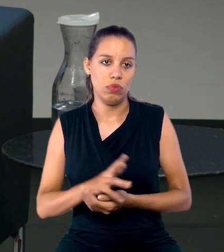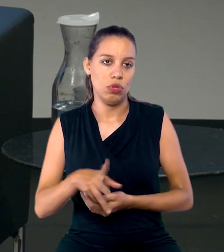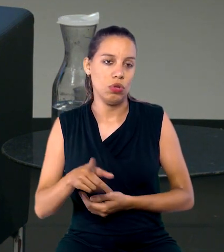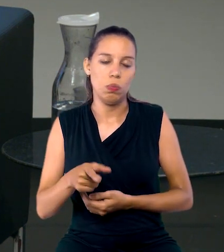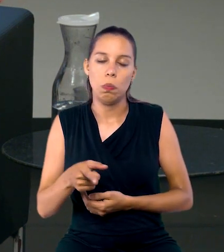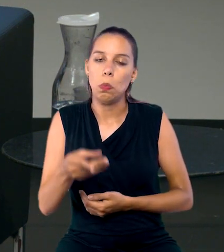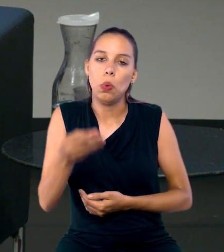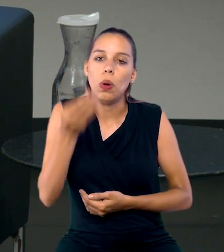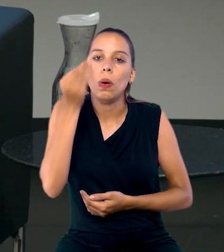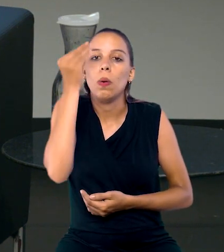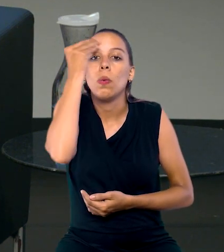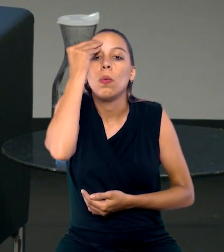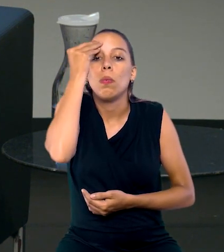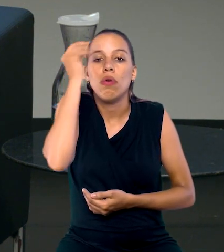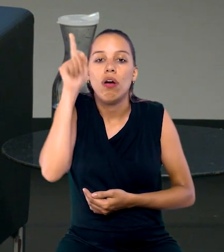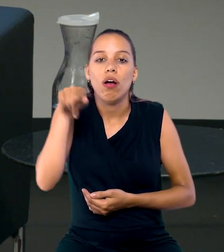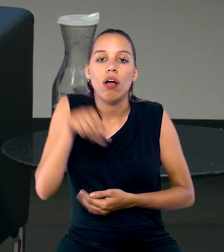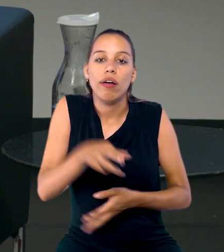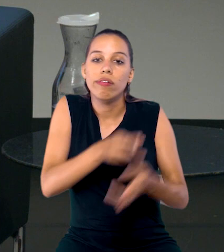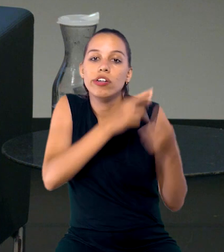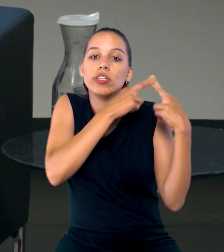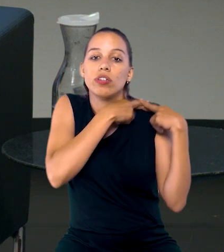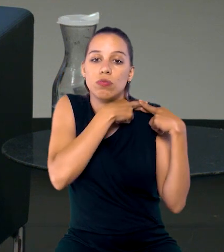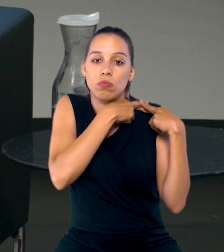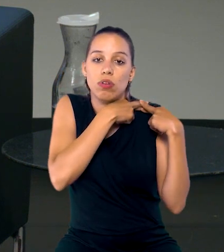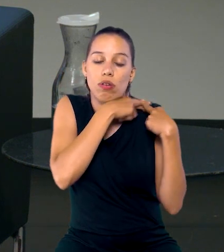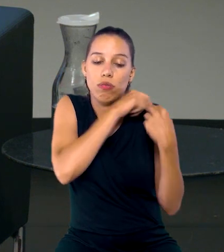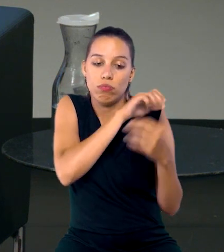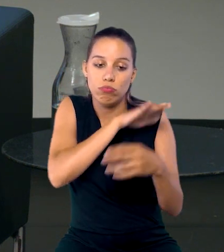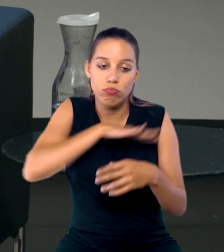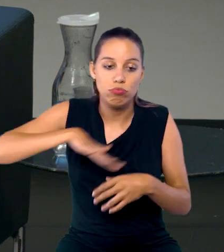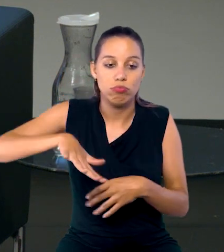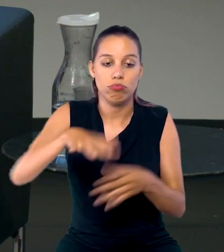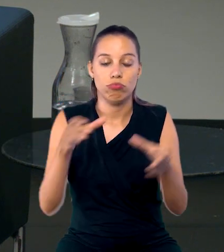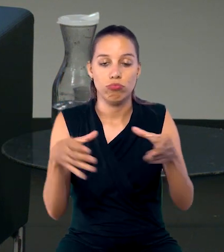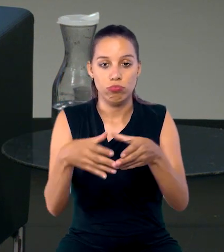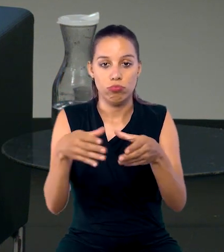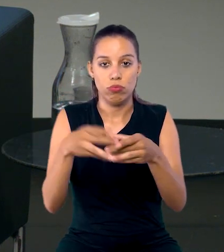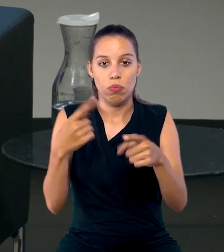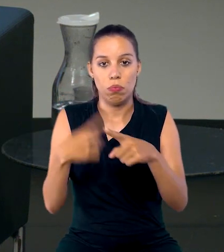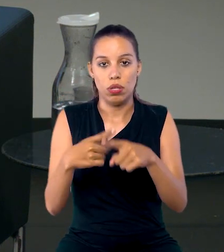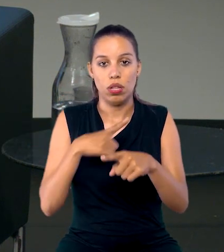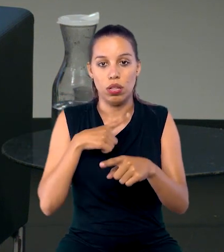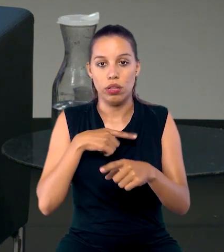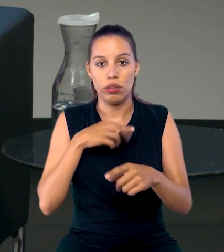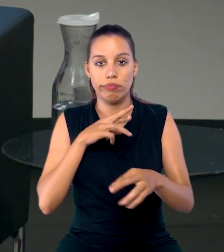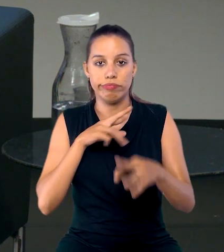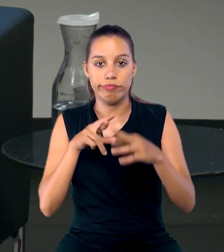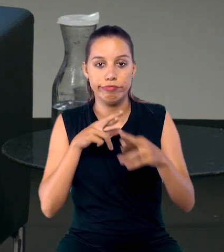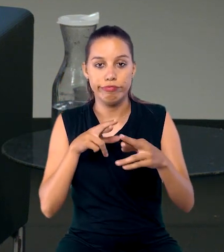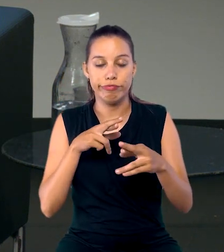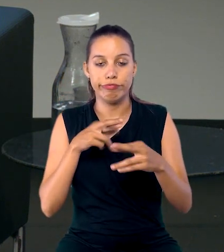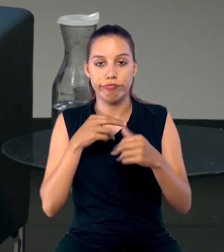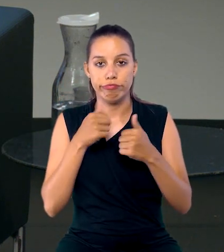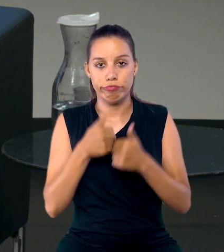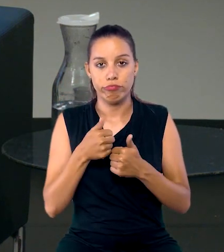Então, não é uma questão de culpa. É uma questão de responsabilidade coletiva, porque a gente tem as